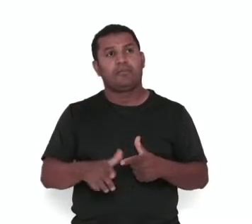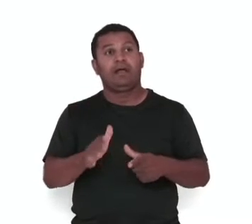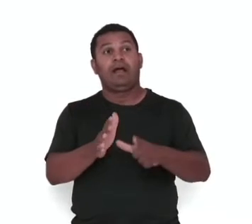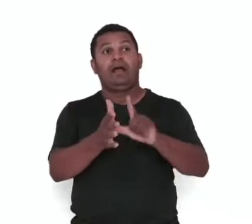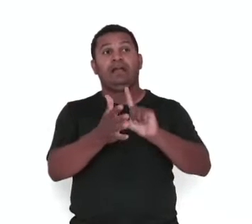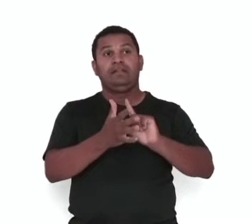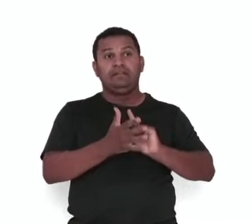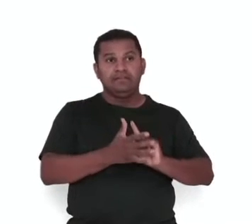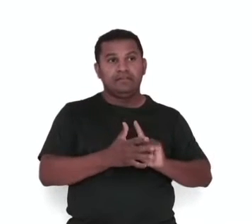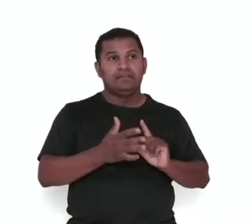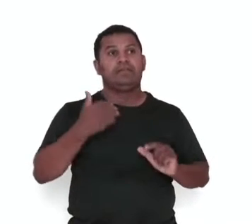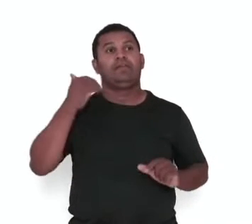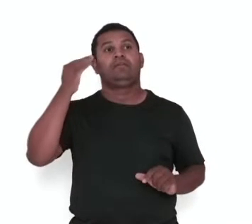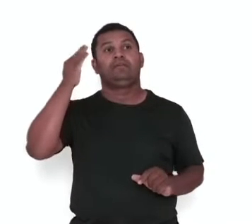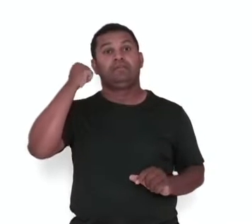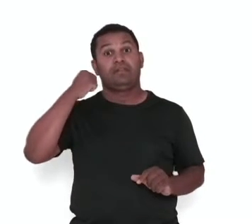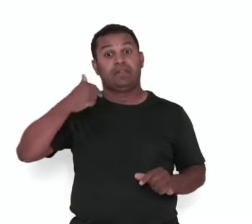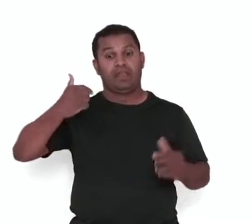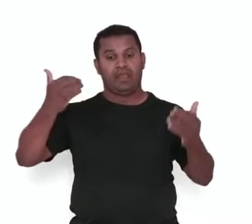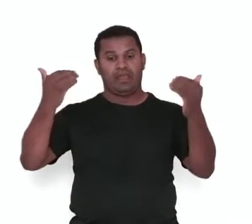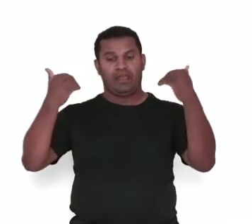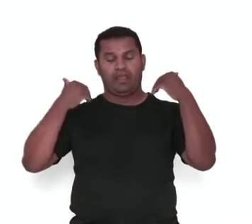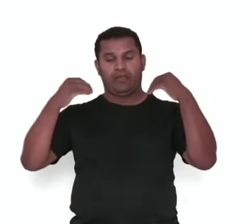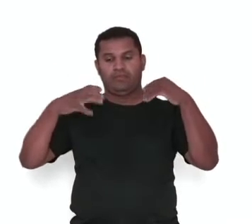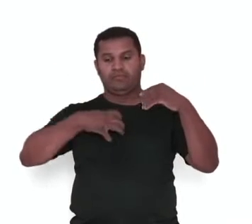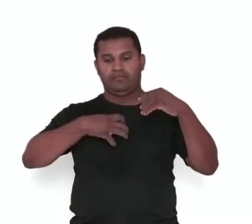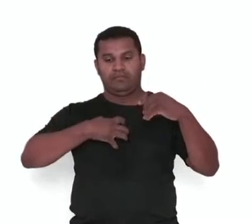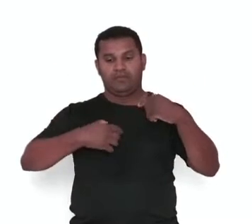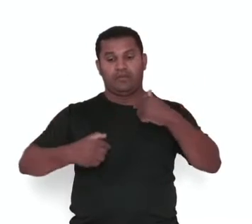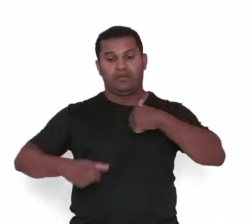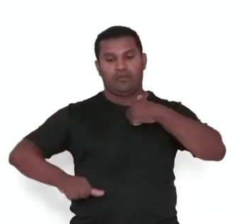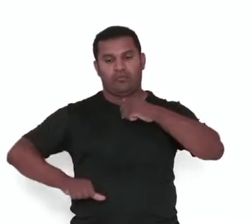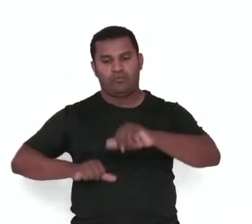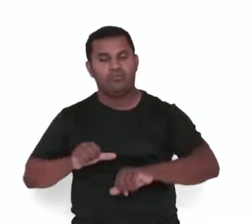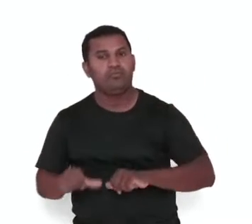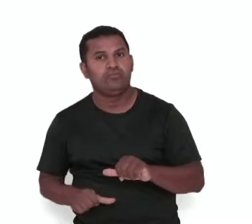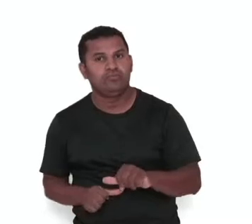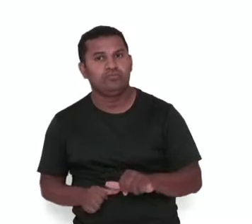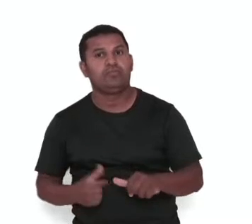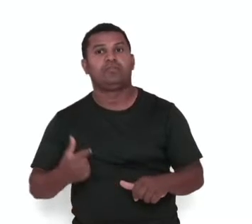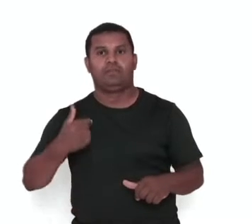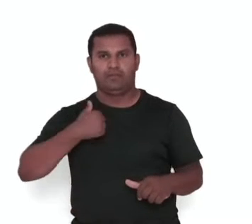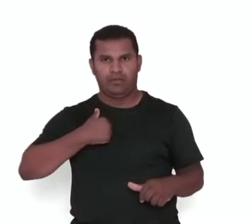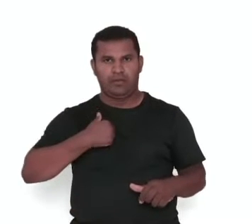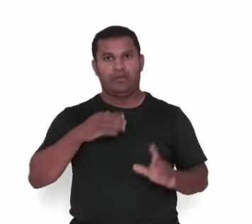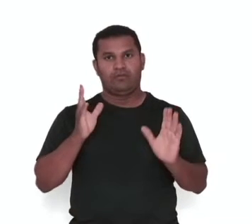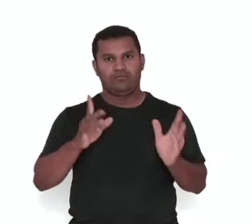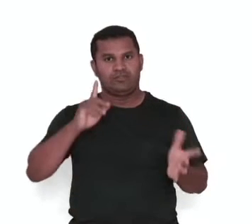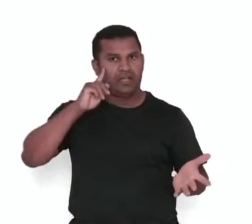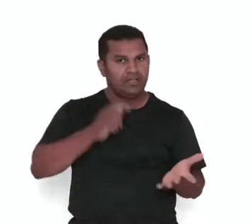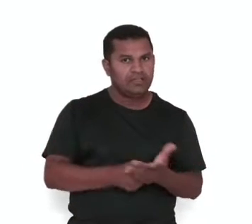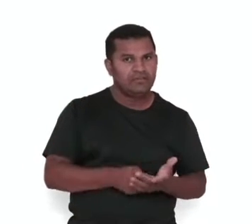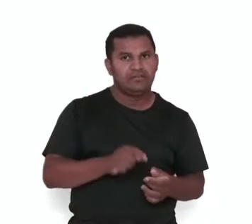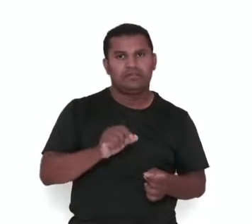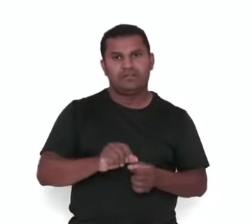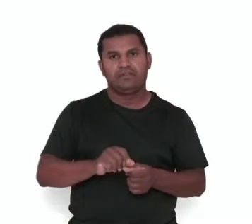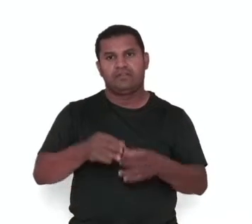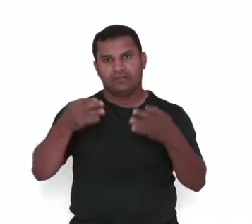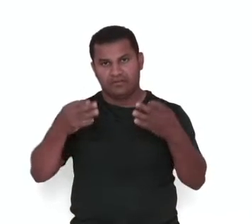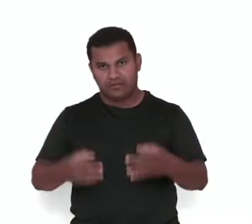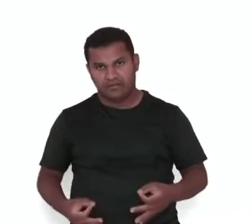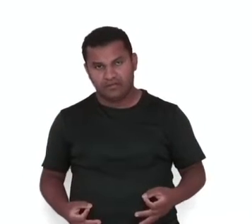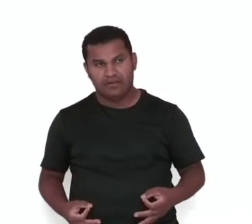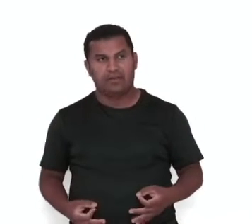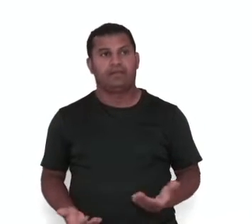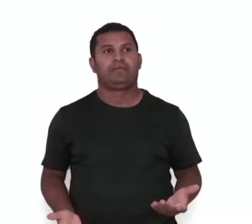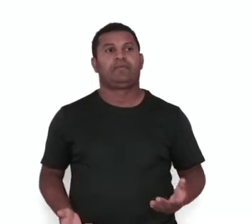pois sabe que as mudanças começam por você. Ou quarto, quando tem alguma dificuldade com outra pessoa, toma a iniciativa